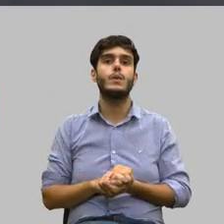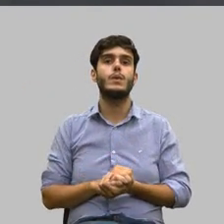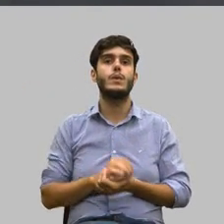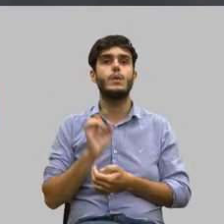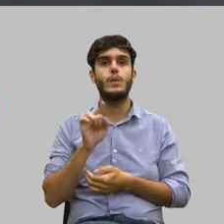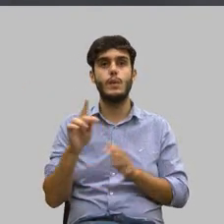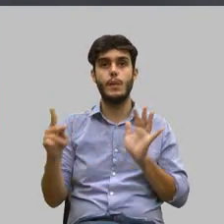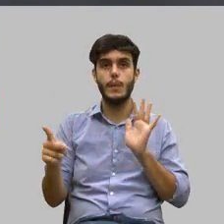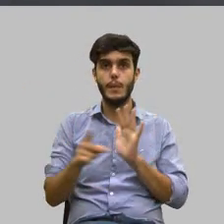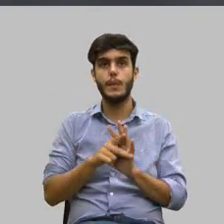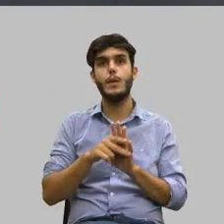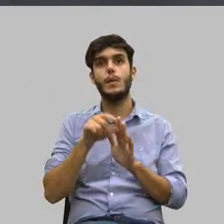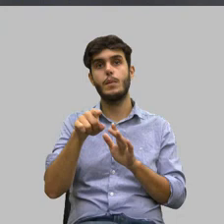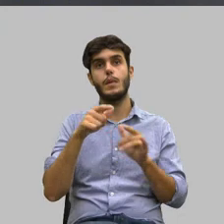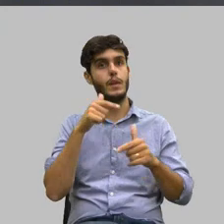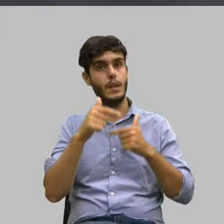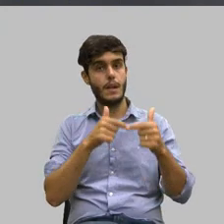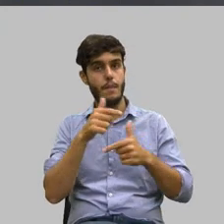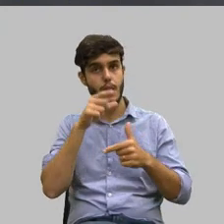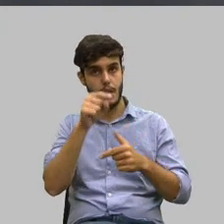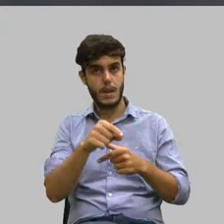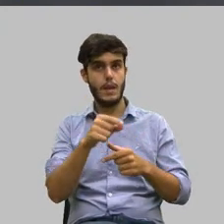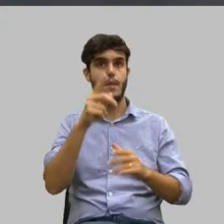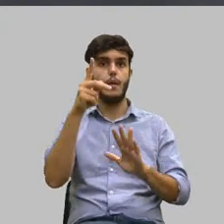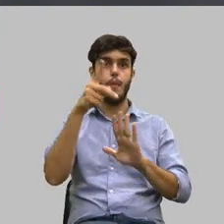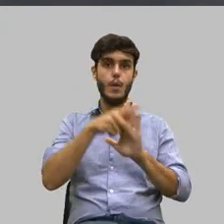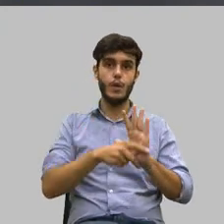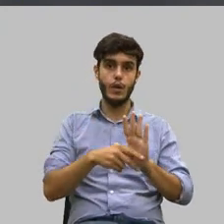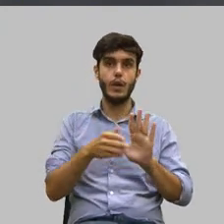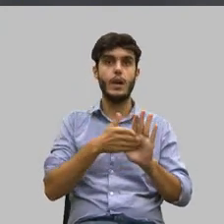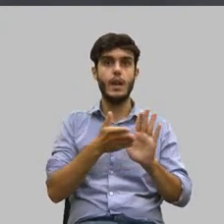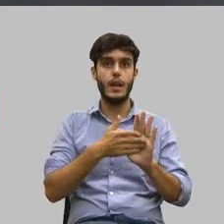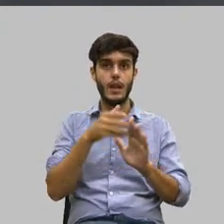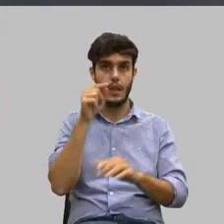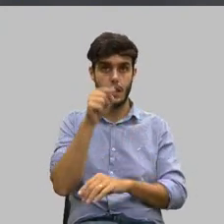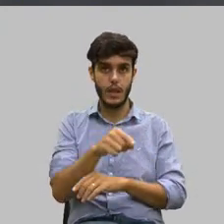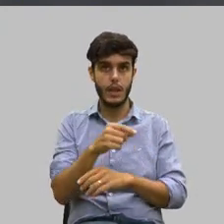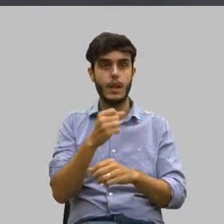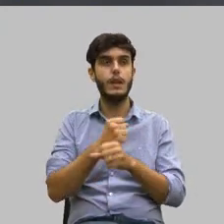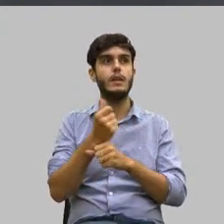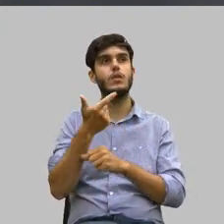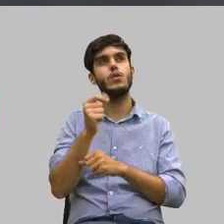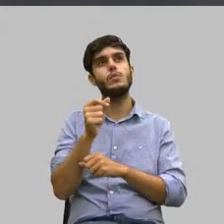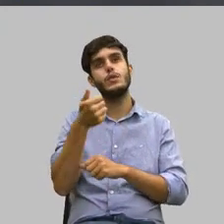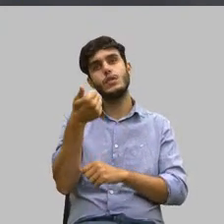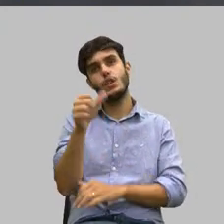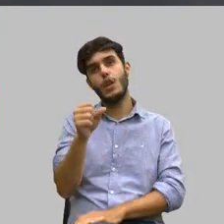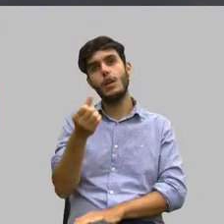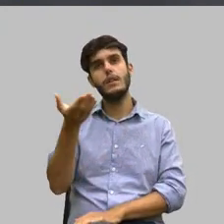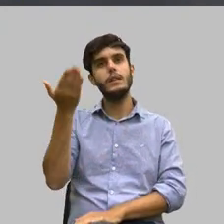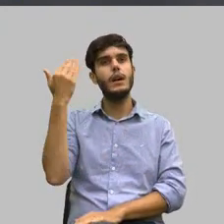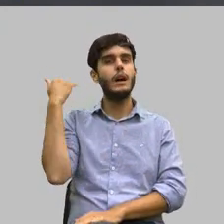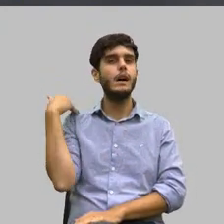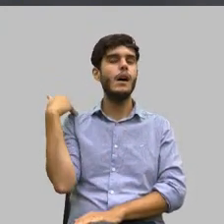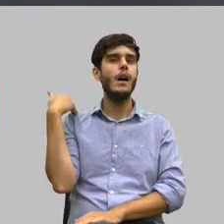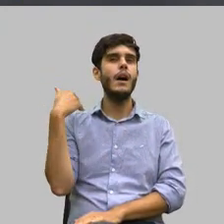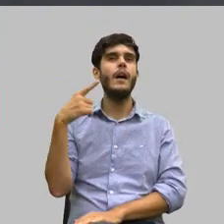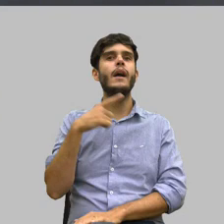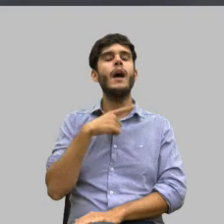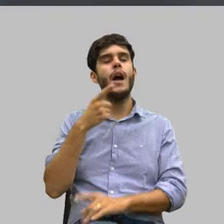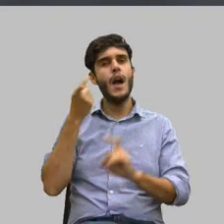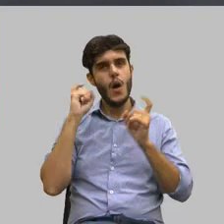própria execução dos projetos especificamente desde 2019 2019 Nós nos